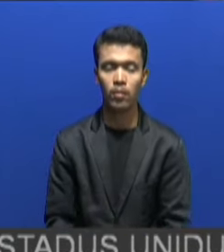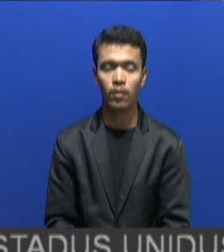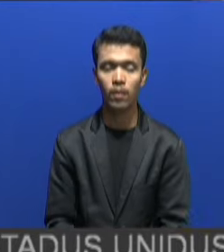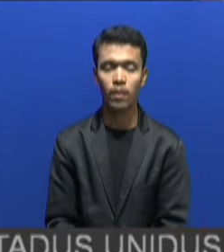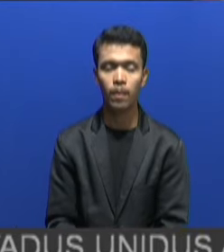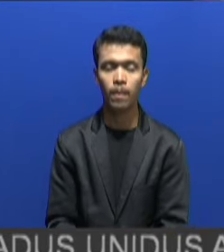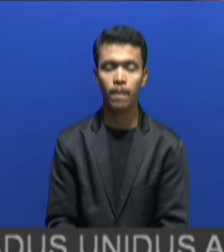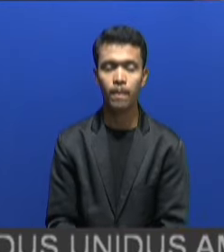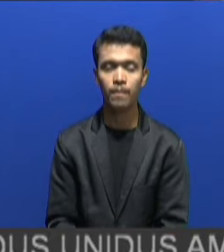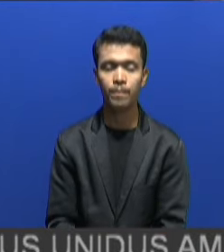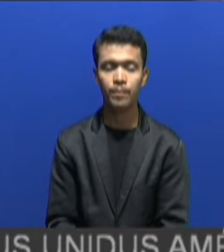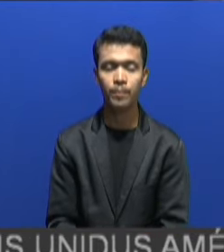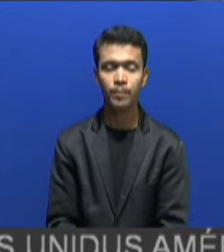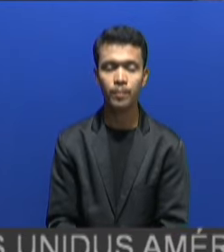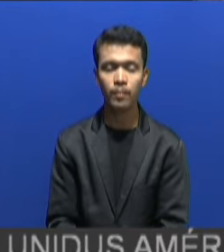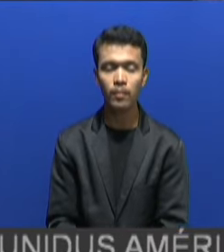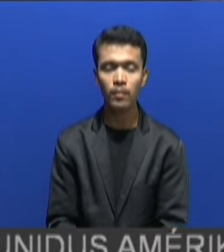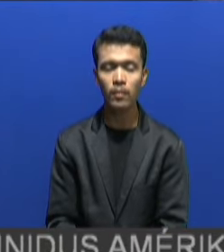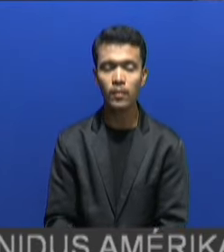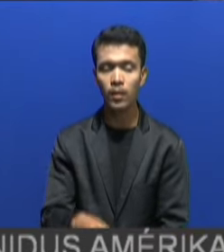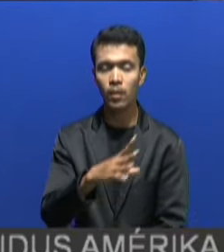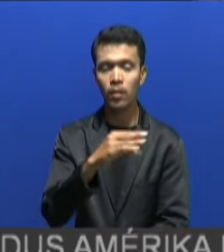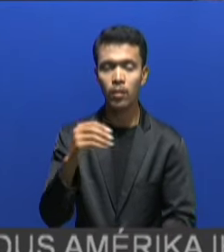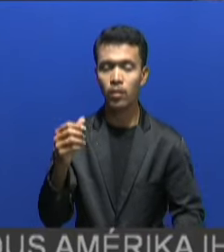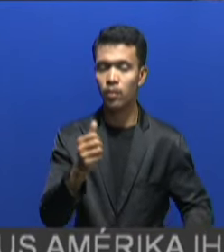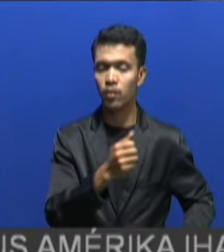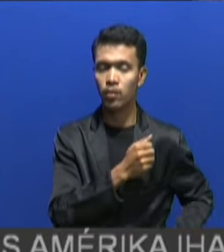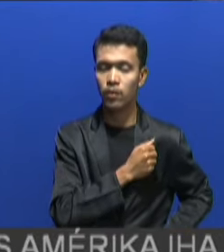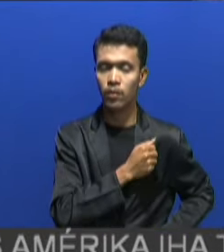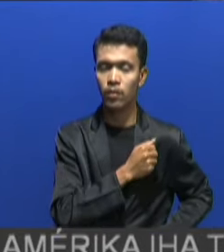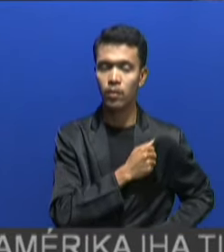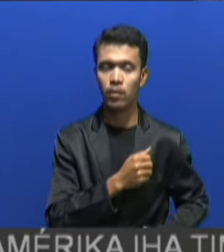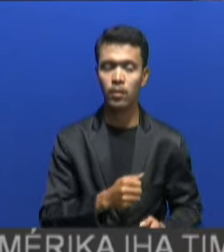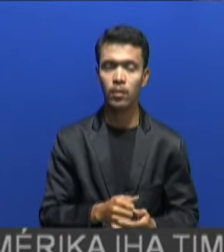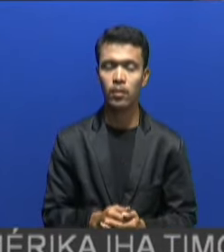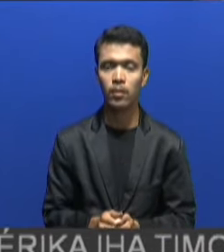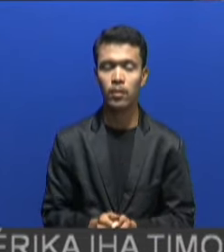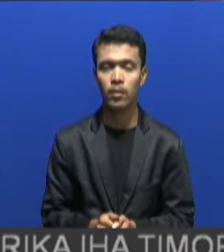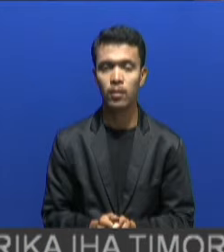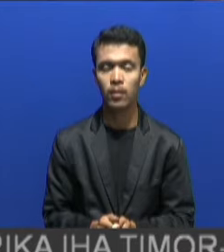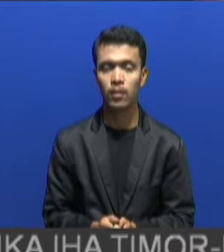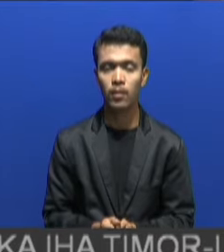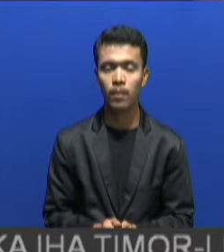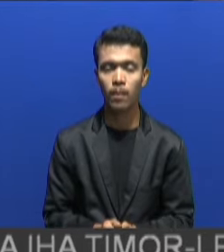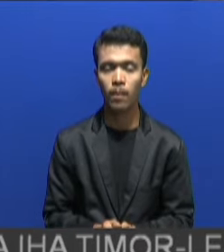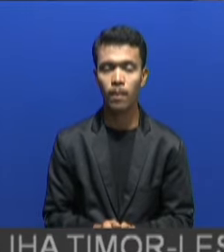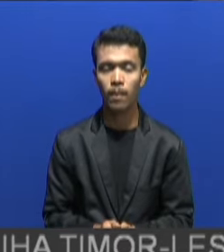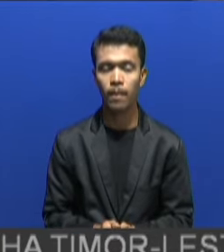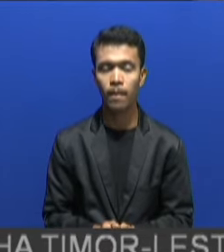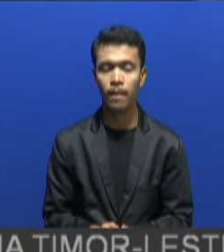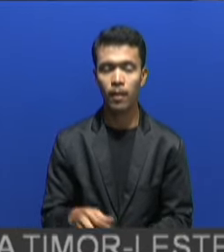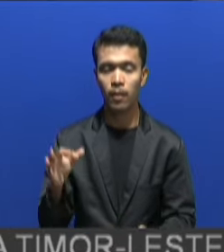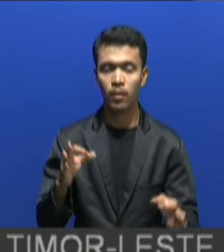público. Nós baixa força reserva, nós parte de missão criminal, patrulha civil, para atunune